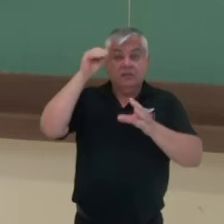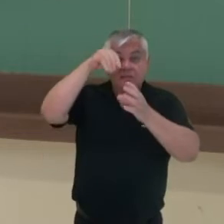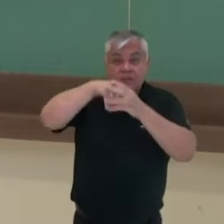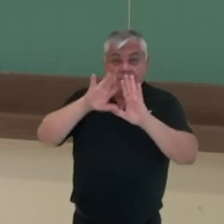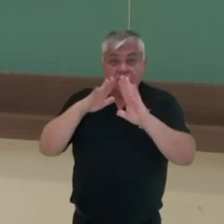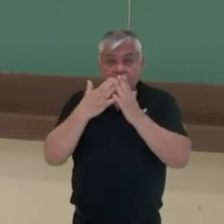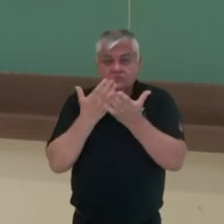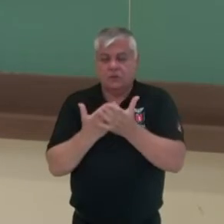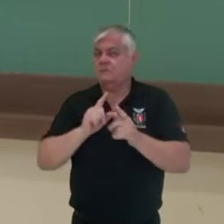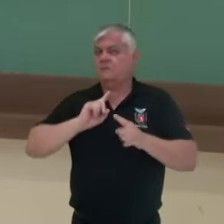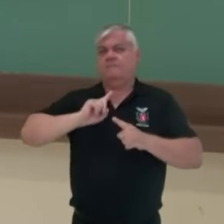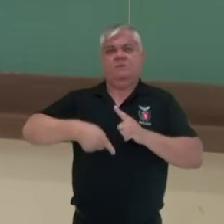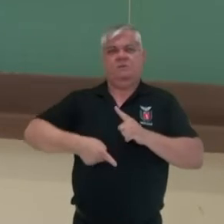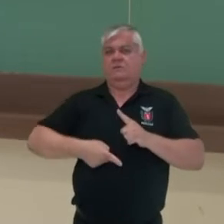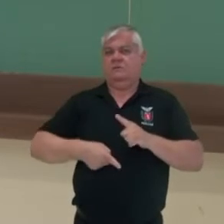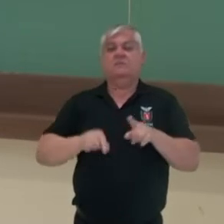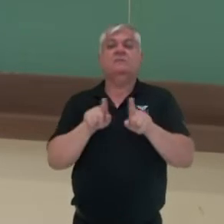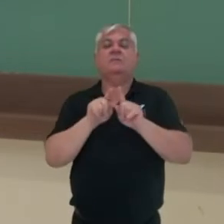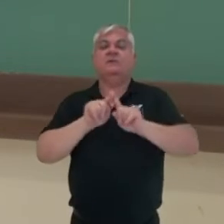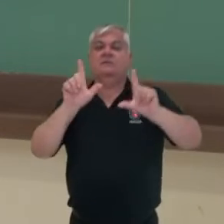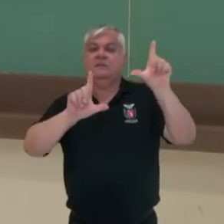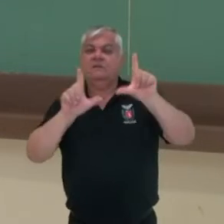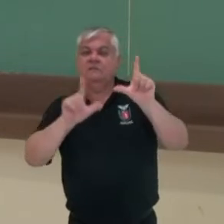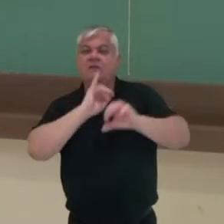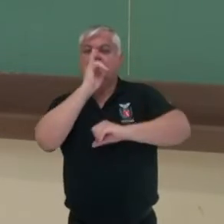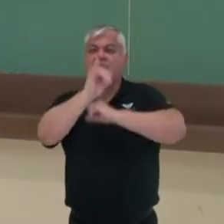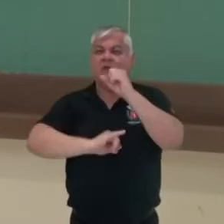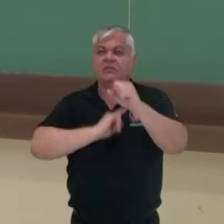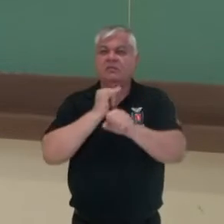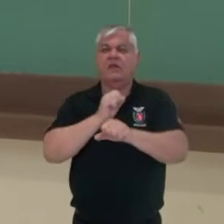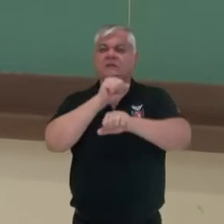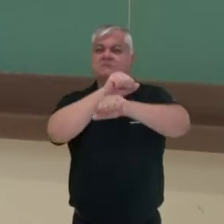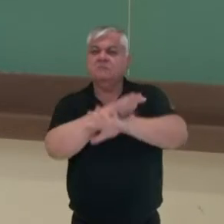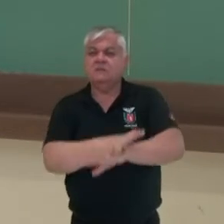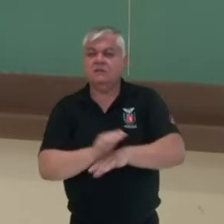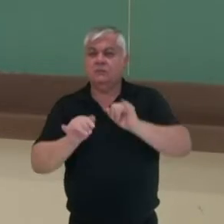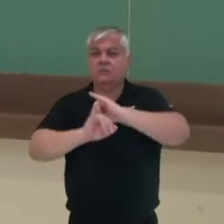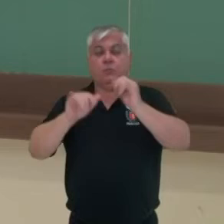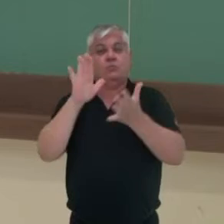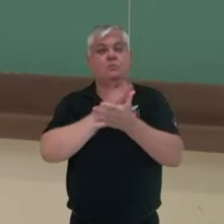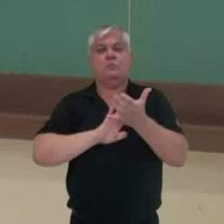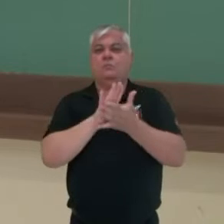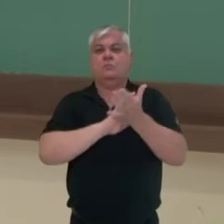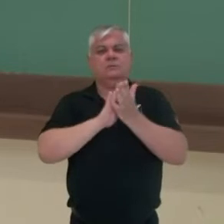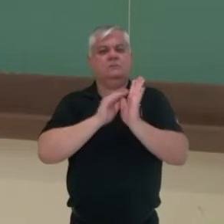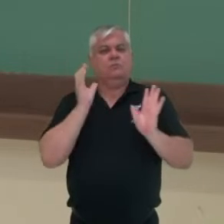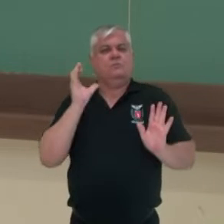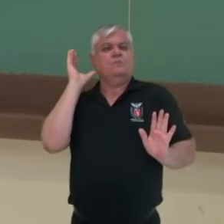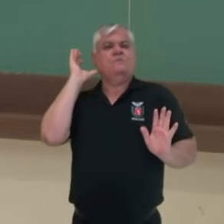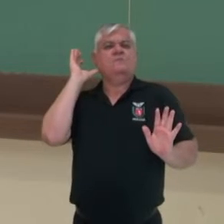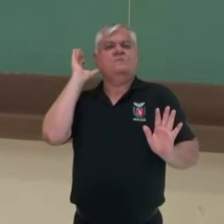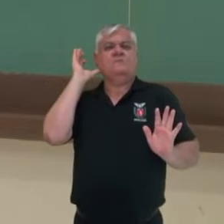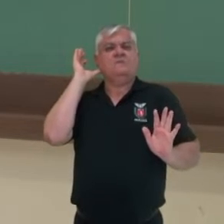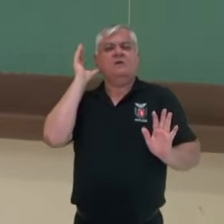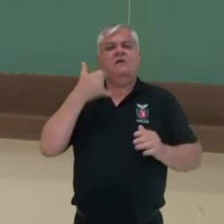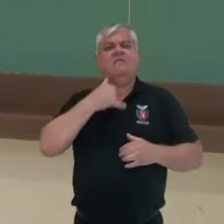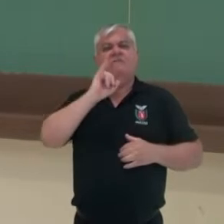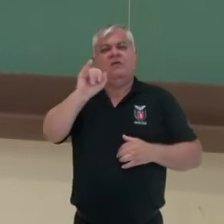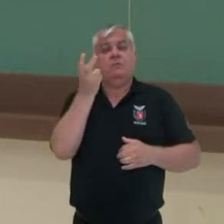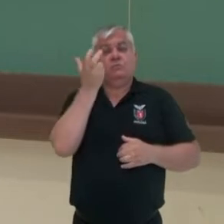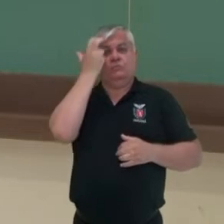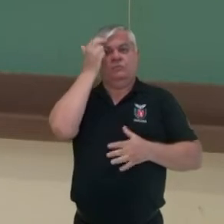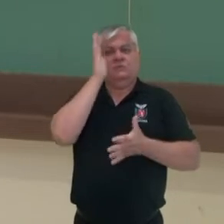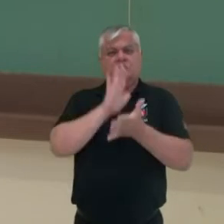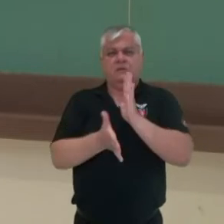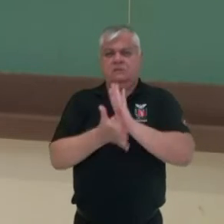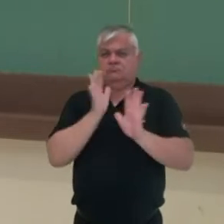Então, talvez a mídia, a divulgação, né, as políticas públicas, então talvez por isso elas não tenham tanta notoriedade e não faça parte da nossa cultura. É